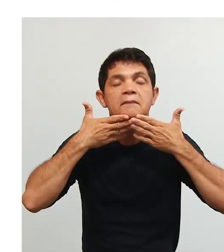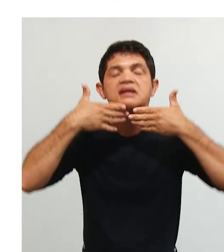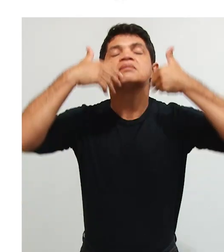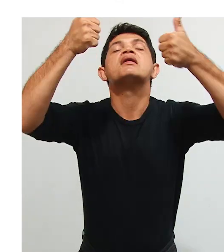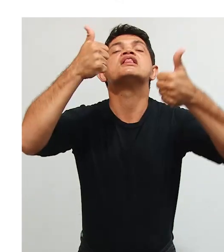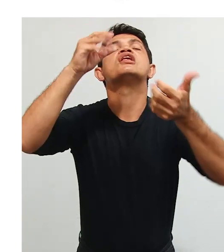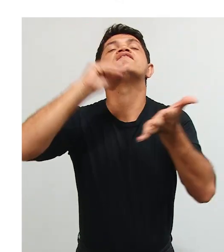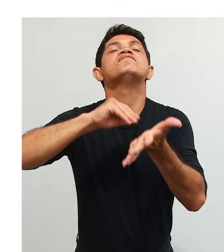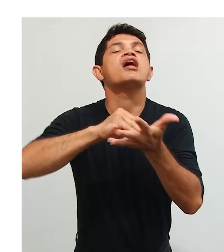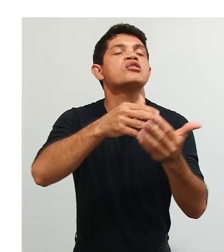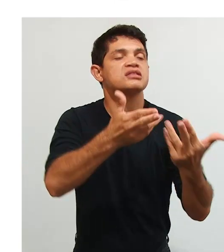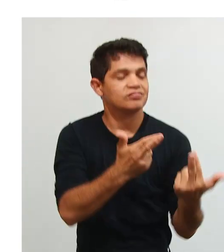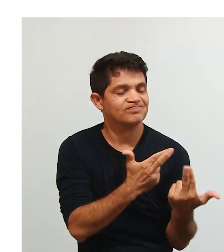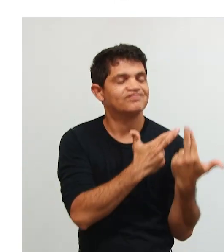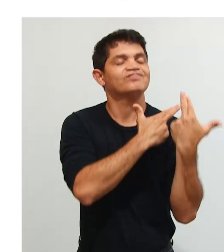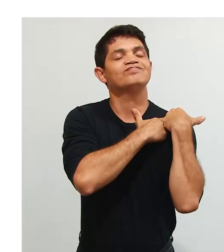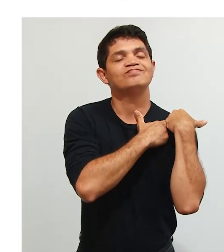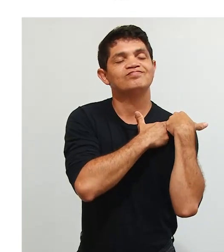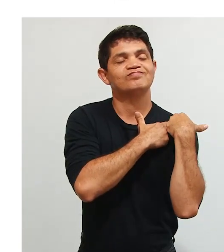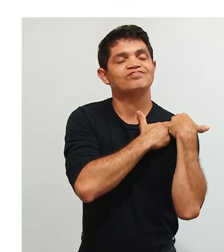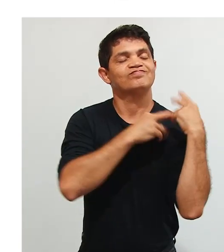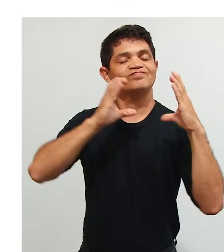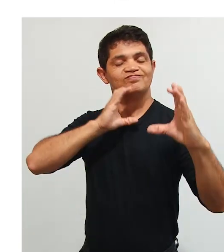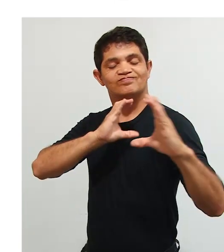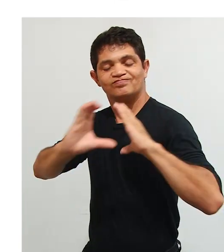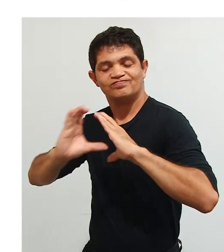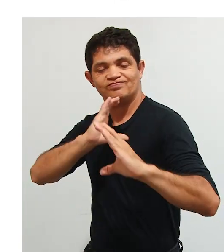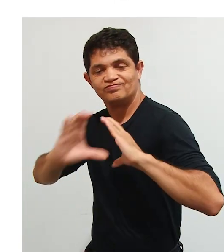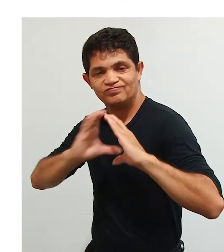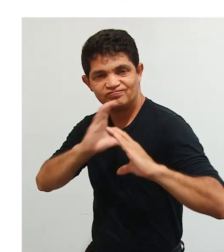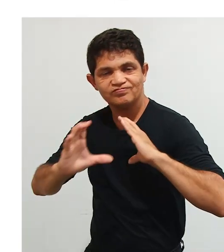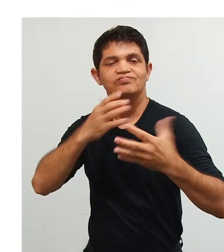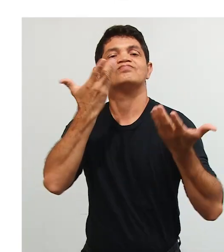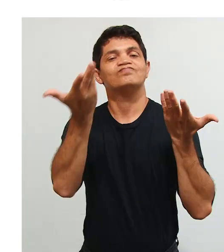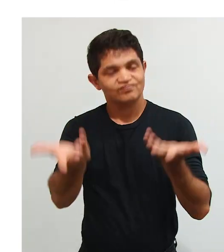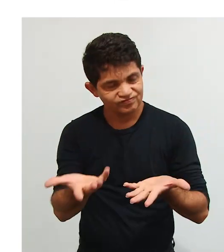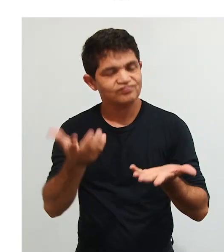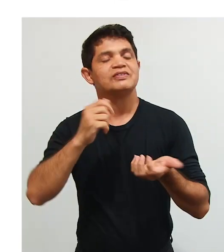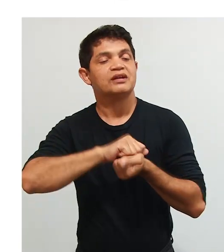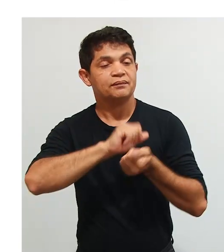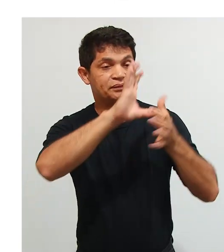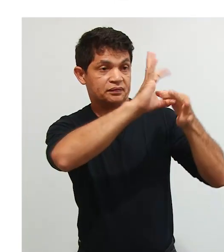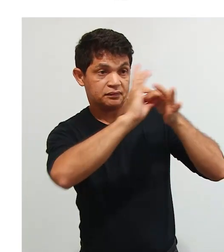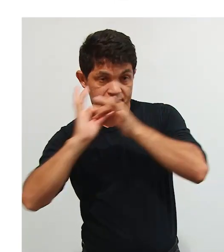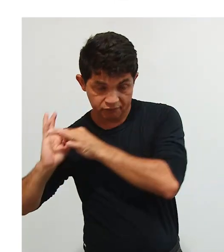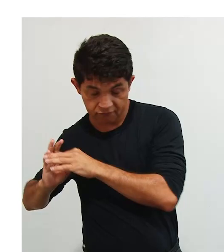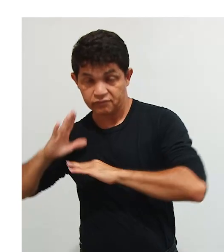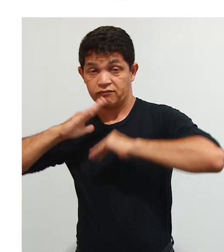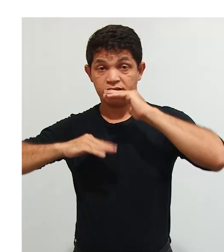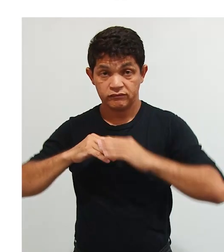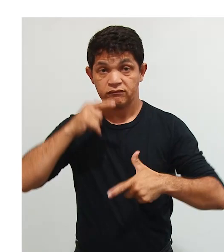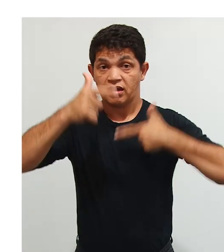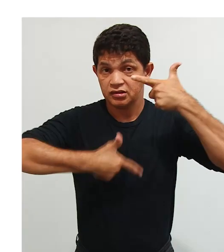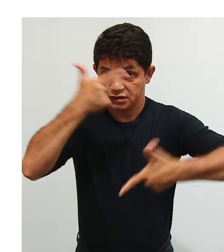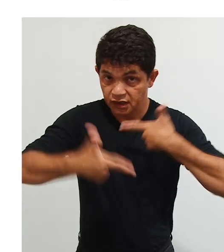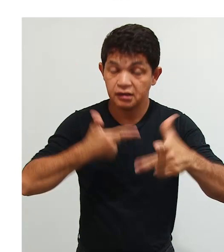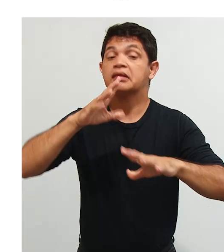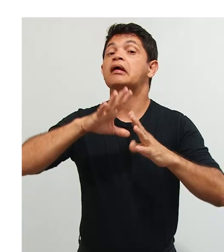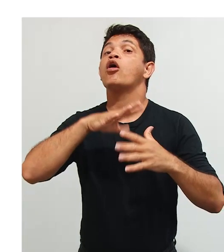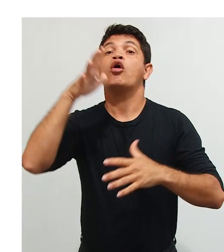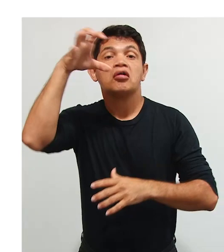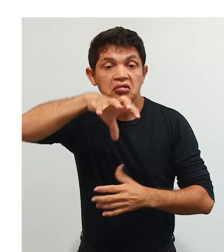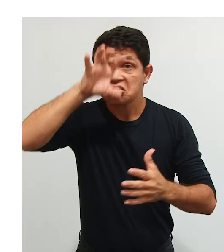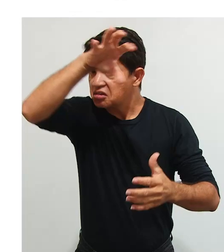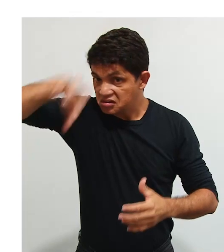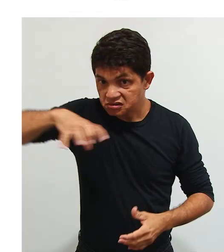autorresponsabilidade para apoiar a comunicação assertiva e, nesse contexto, num ambiente de trabalho, mas serve para a nossa